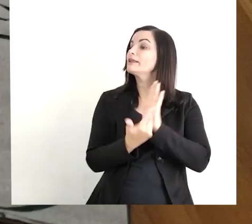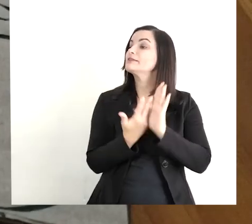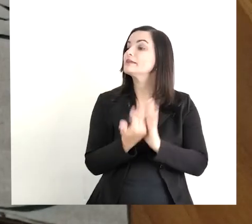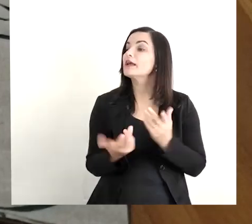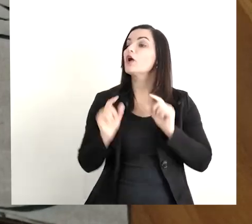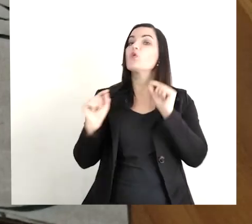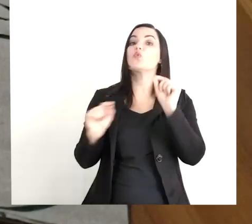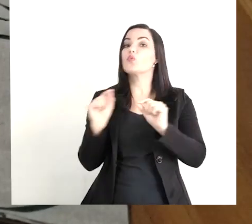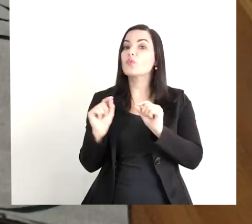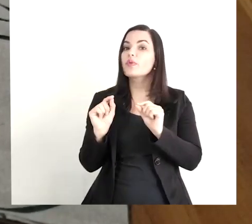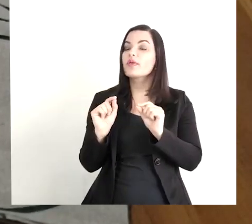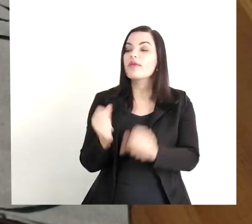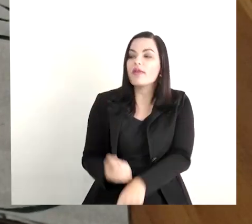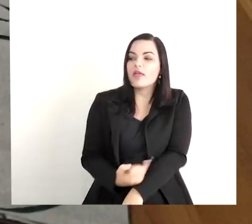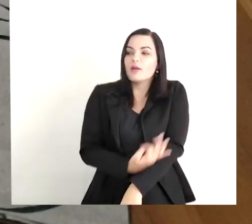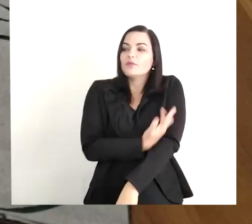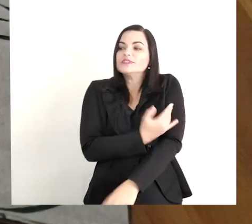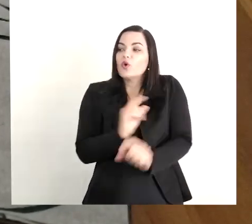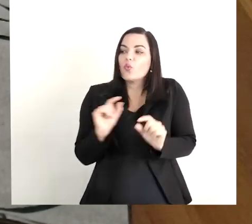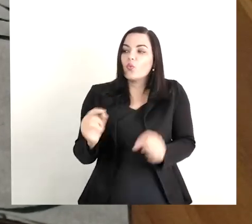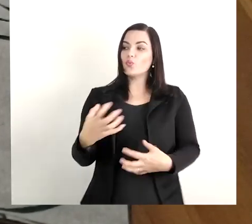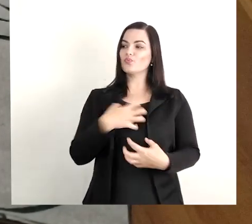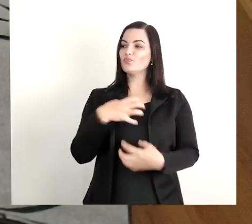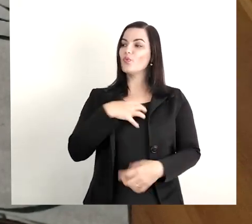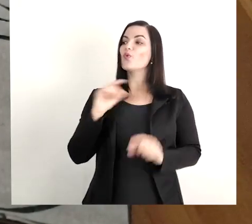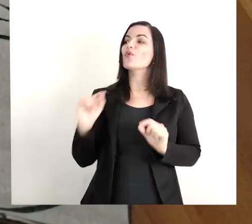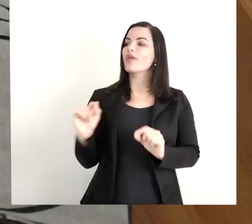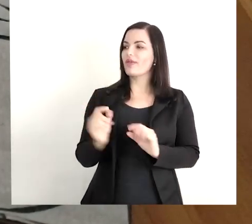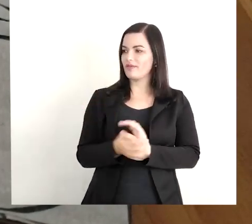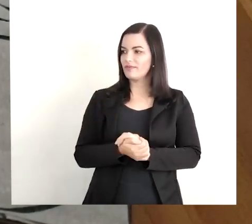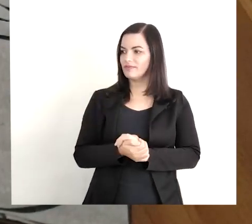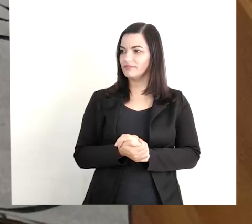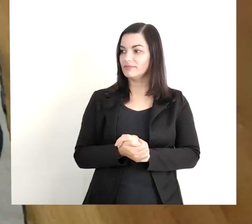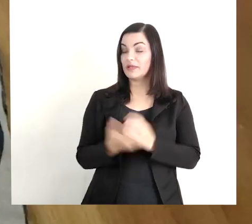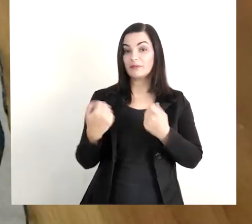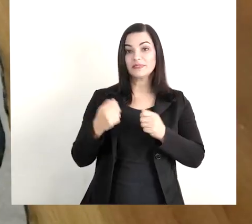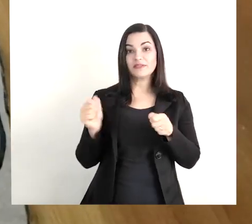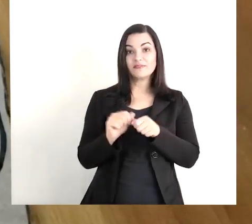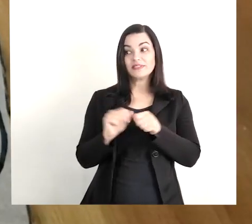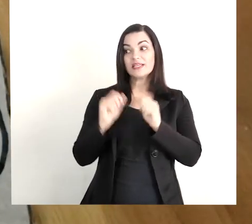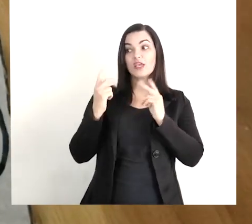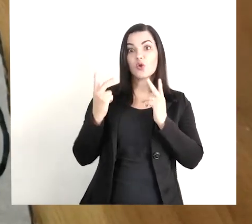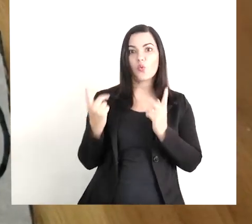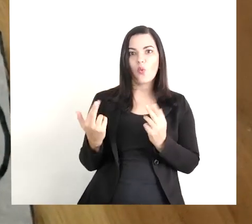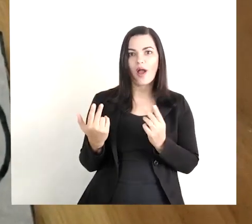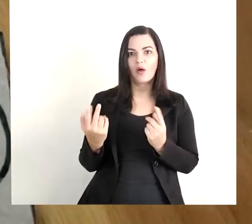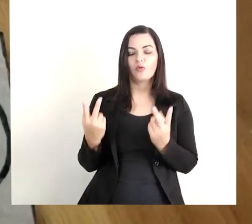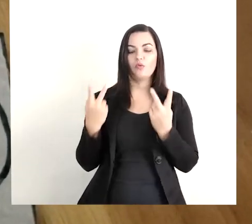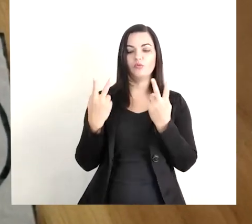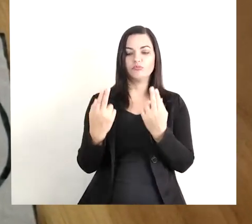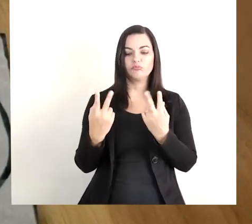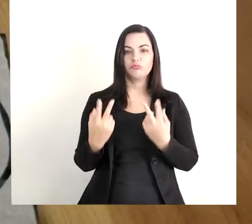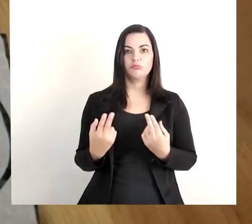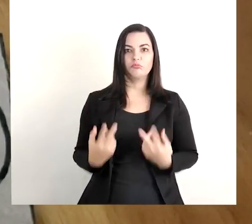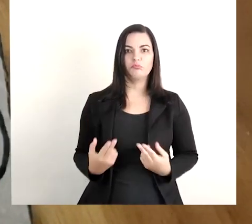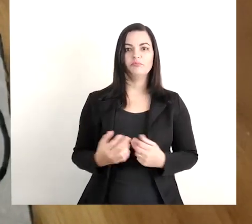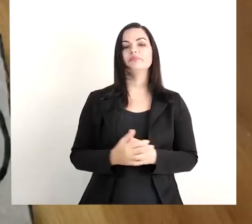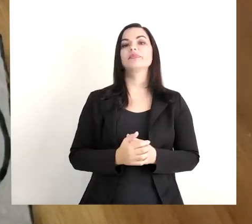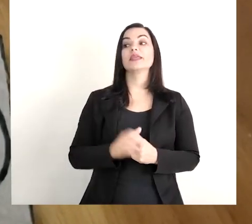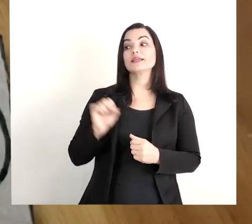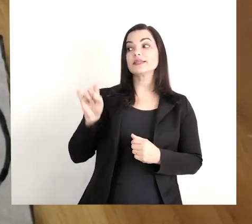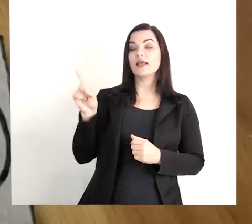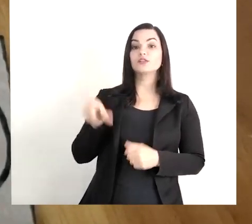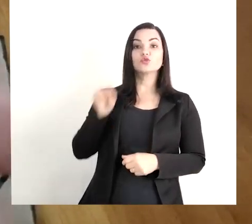colocar. Que emoções nós vamos colocar. Nós temos que fazer um par. Se eu escolher um